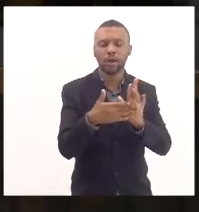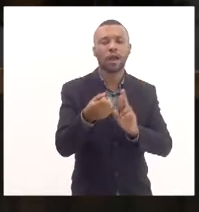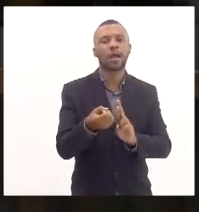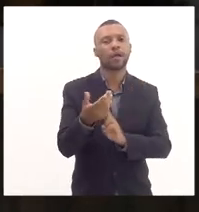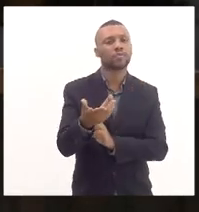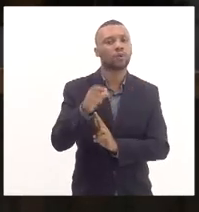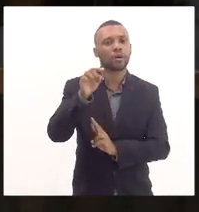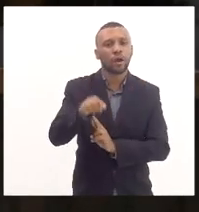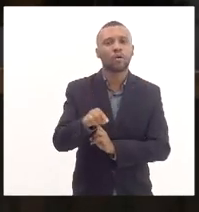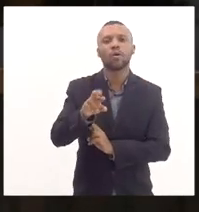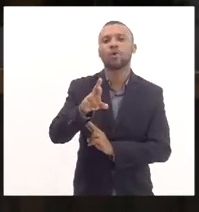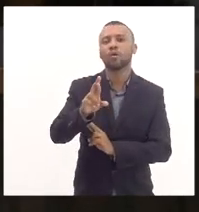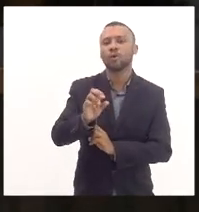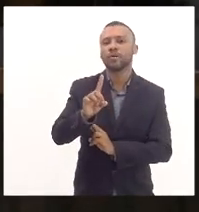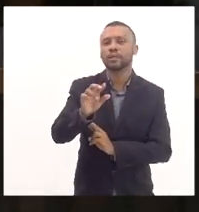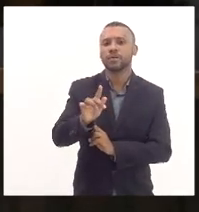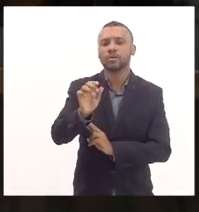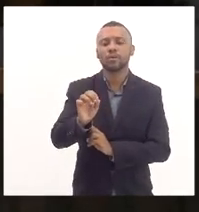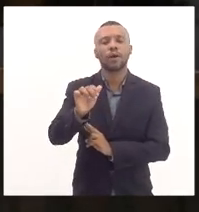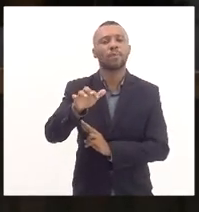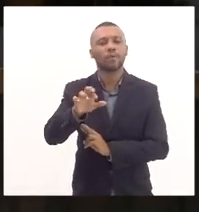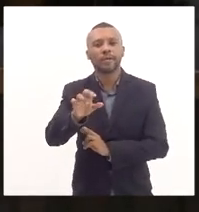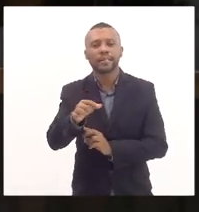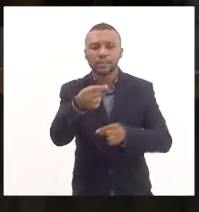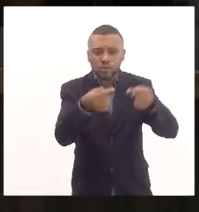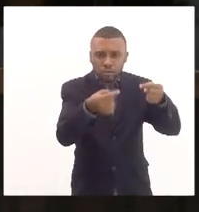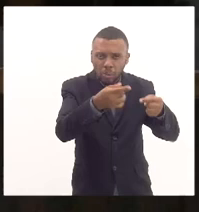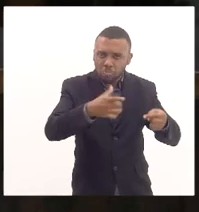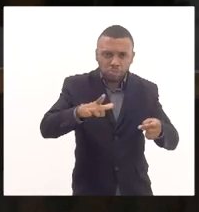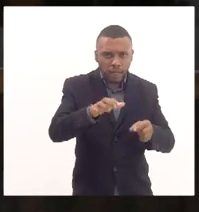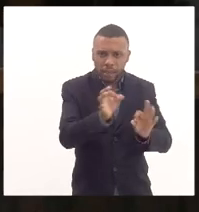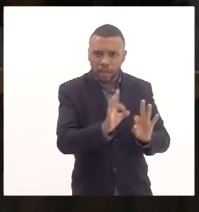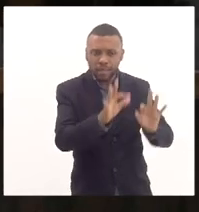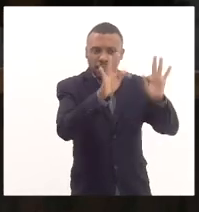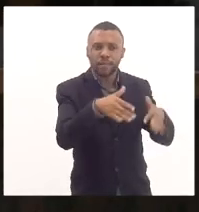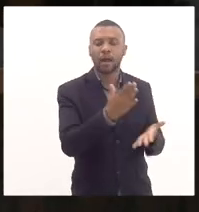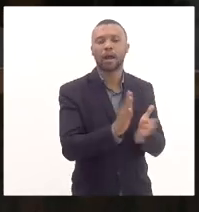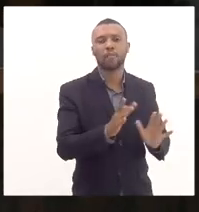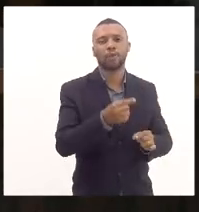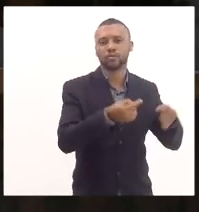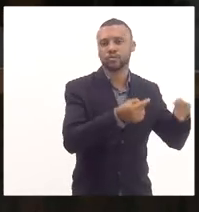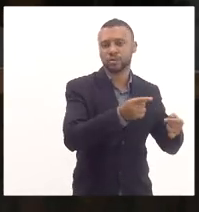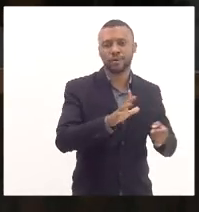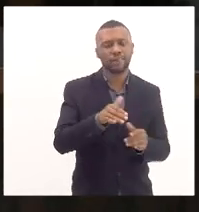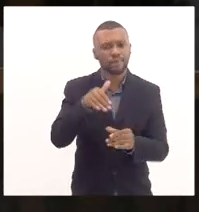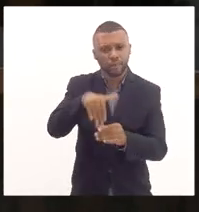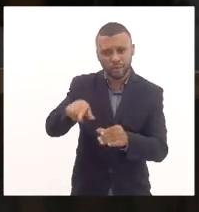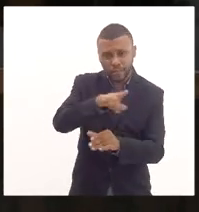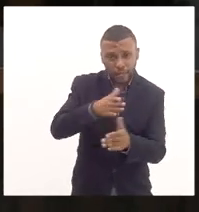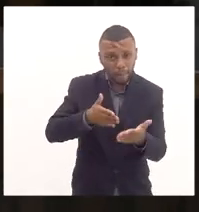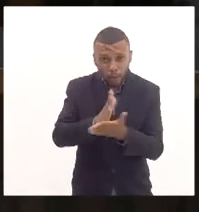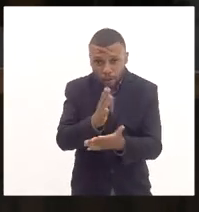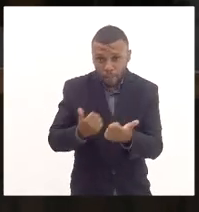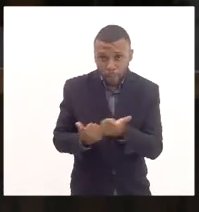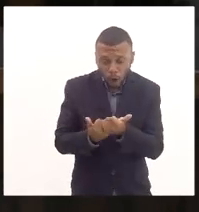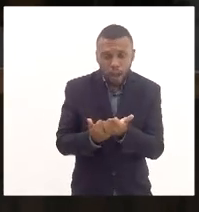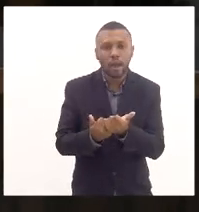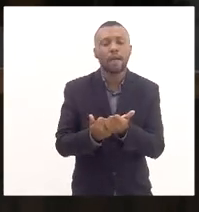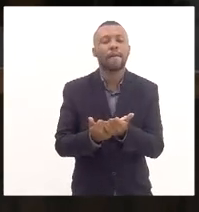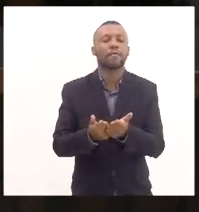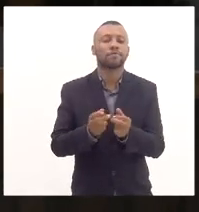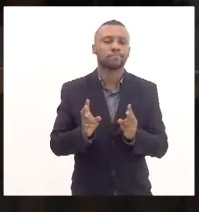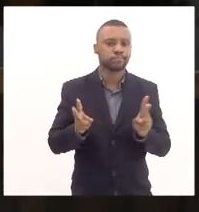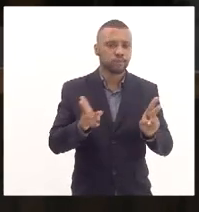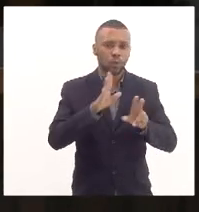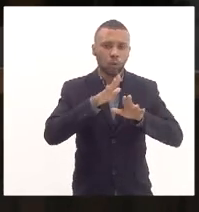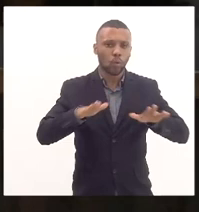em discussão não havendo Quem Queira discutir encerrada a discussão em votação seus que aprovam permaneçam Como estão aprovado vai